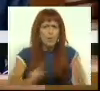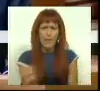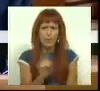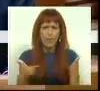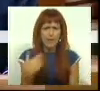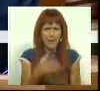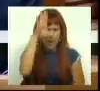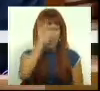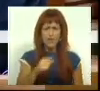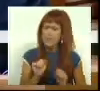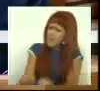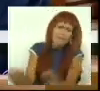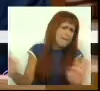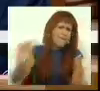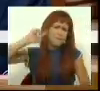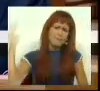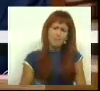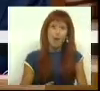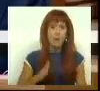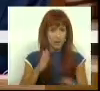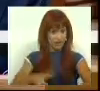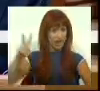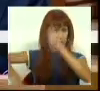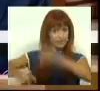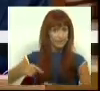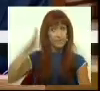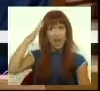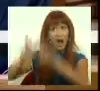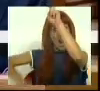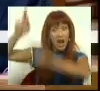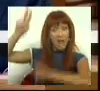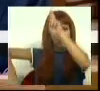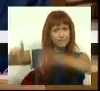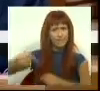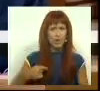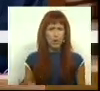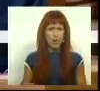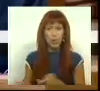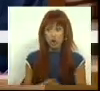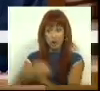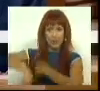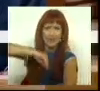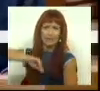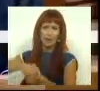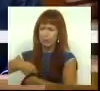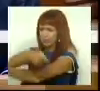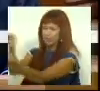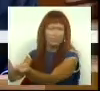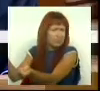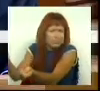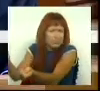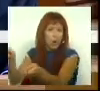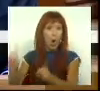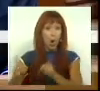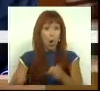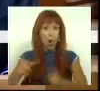levam o Governo a recusar-se a penalizar pela via fiscal a especulação financeira e os dividendos distribuídos. E